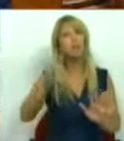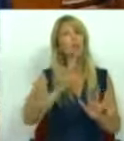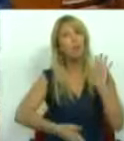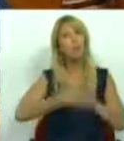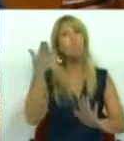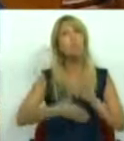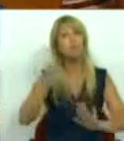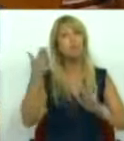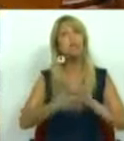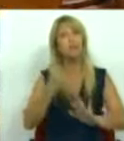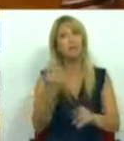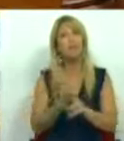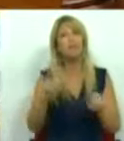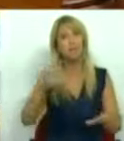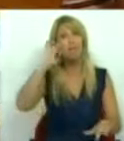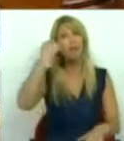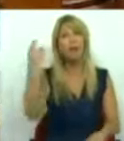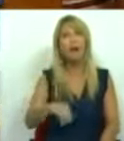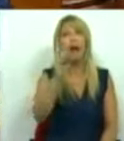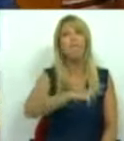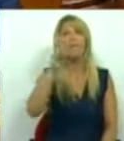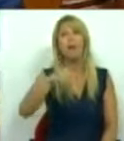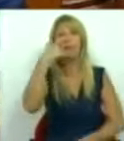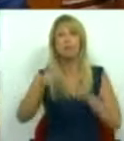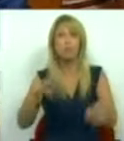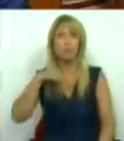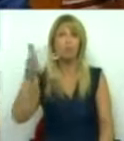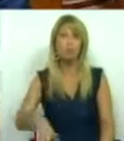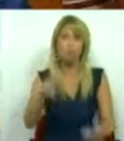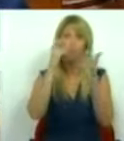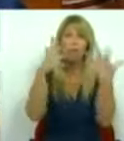vivem milhares de portugueses vítimas da desastrosa governação socialista.